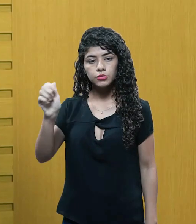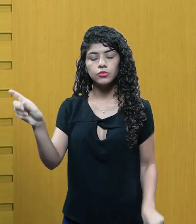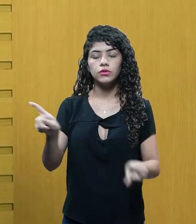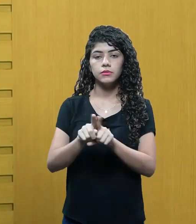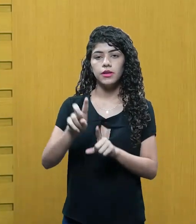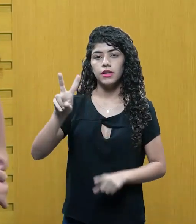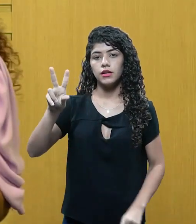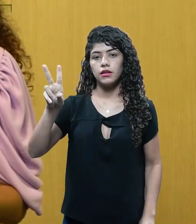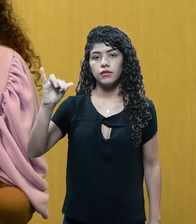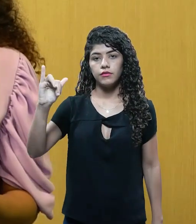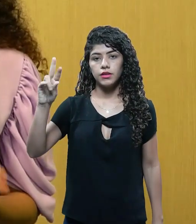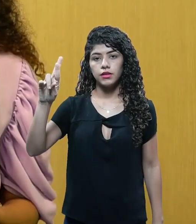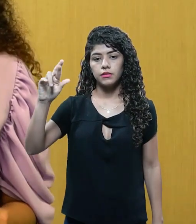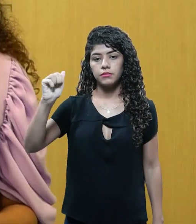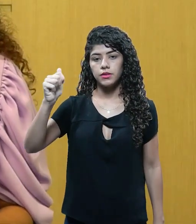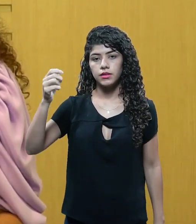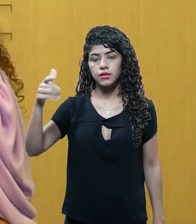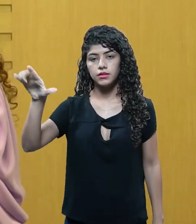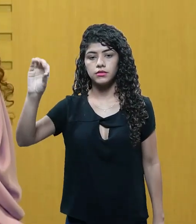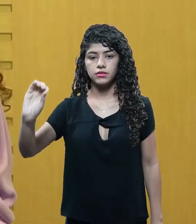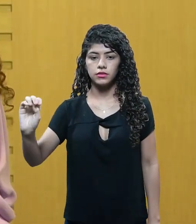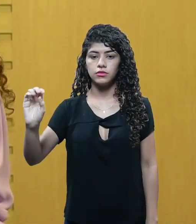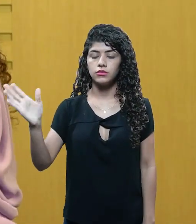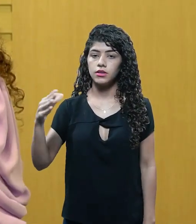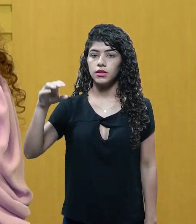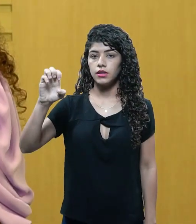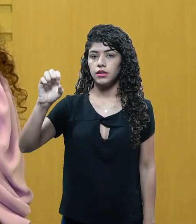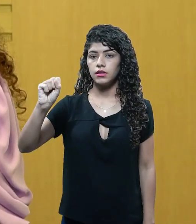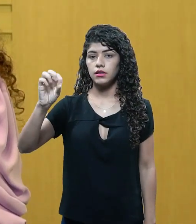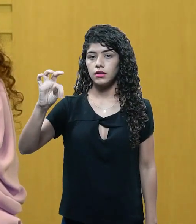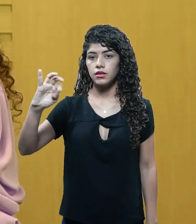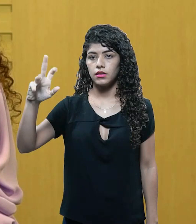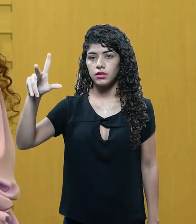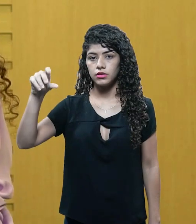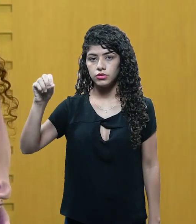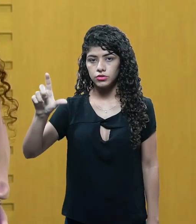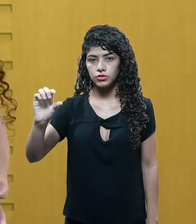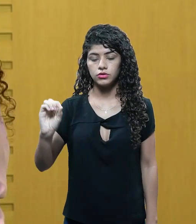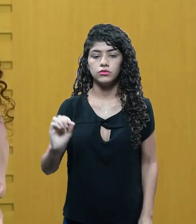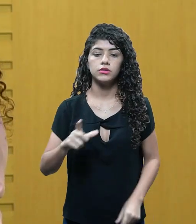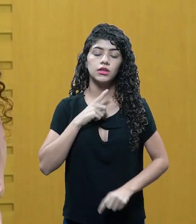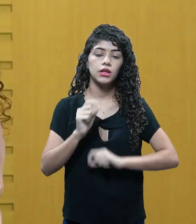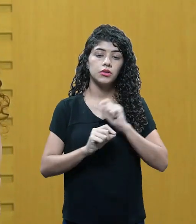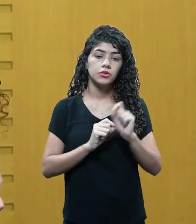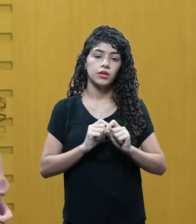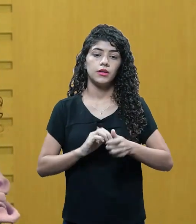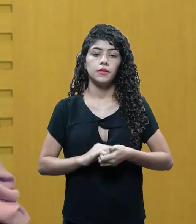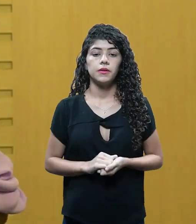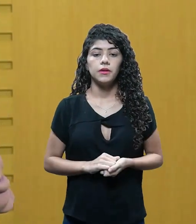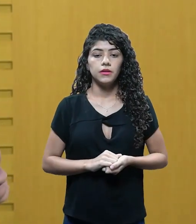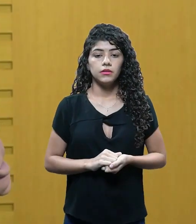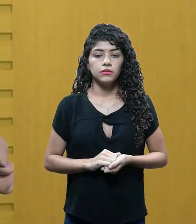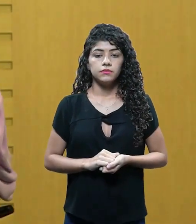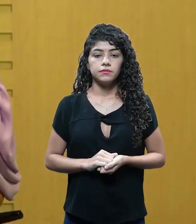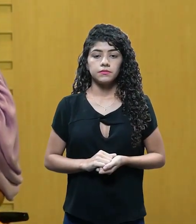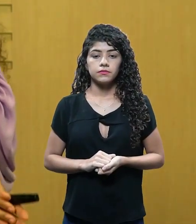e vibração, pensando em formas de escrita, eles andam bem juntinhos, assim. Tem a